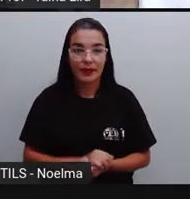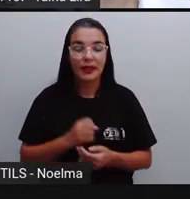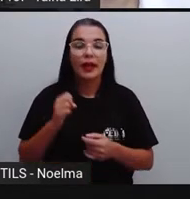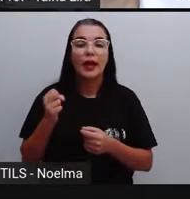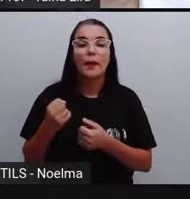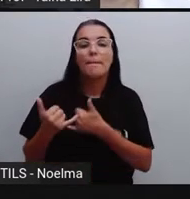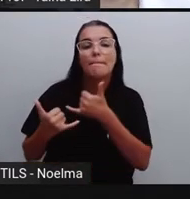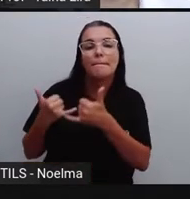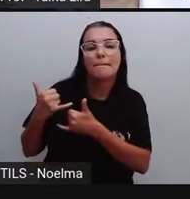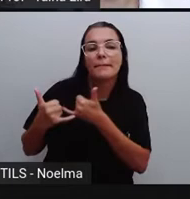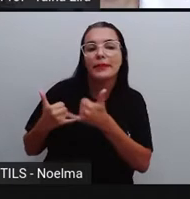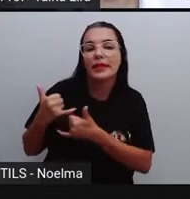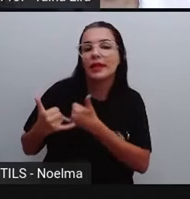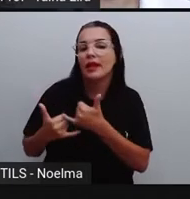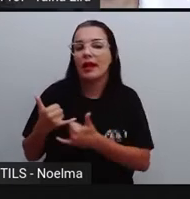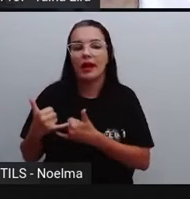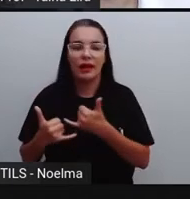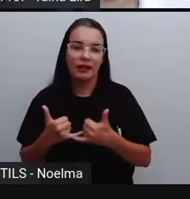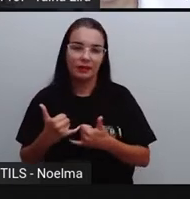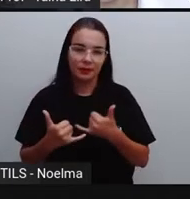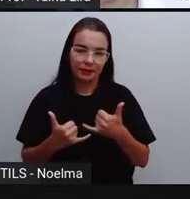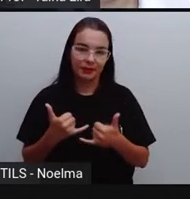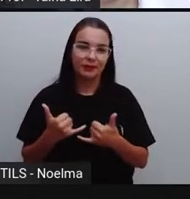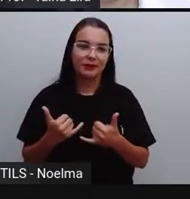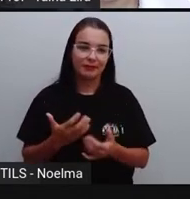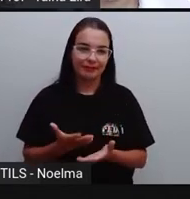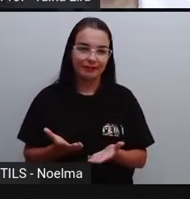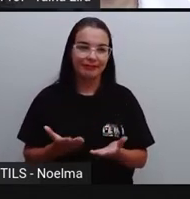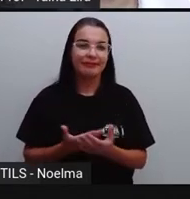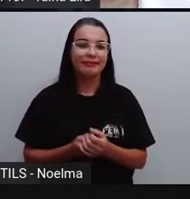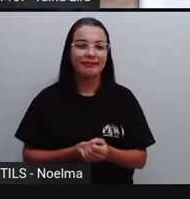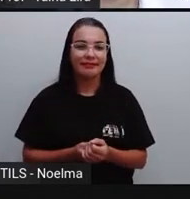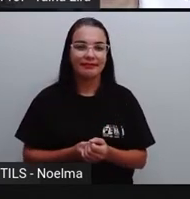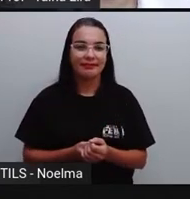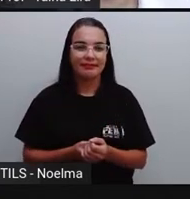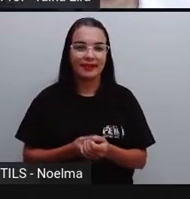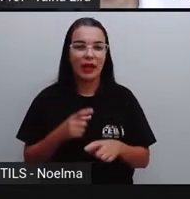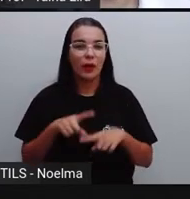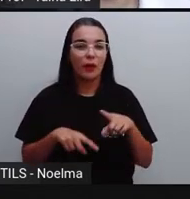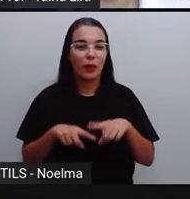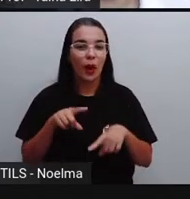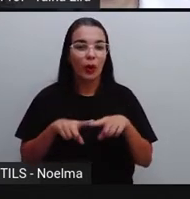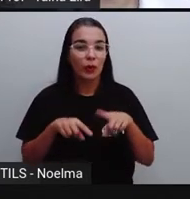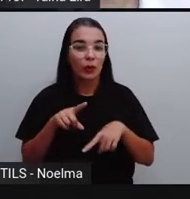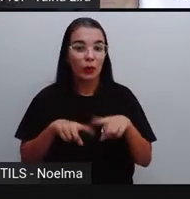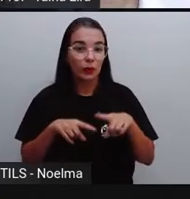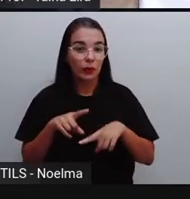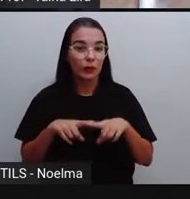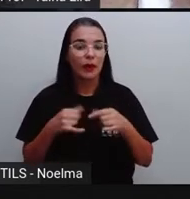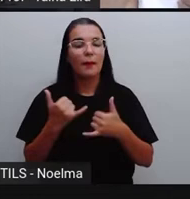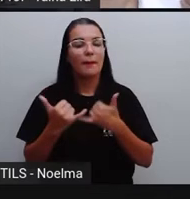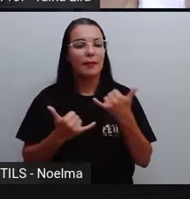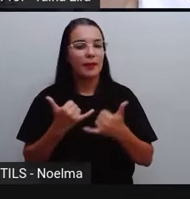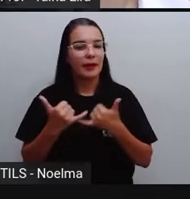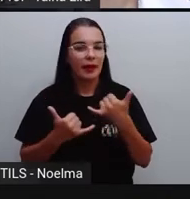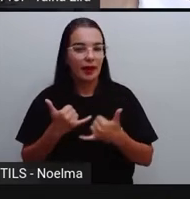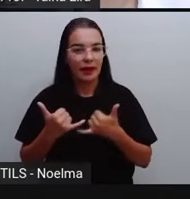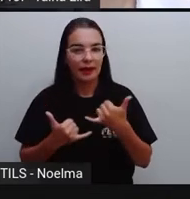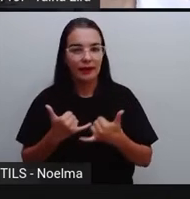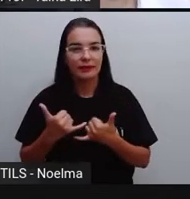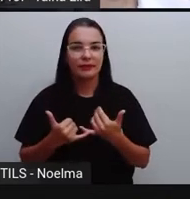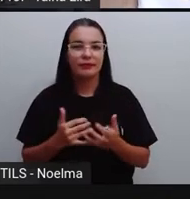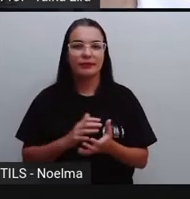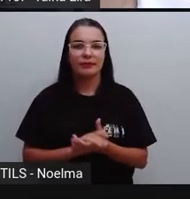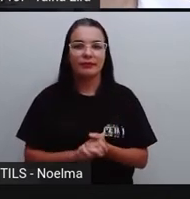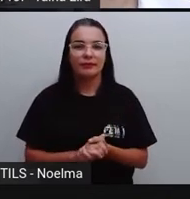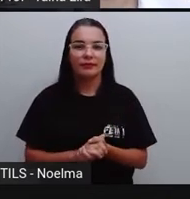né, um brinquedo, tá? Que é o Lego, certo? Então, ele vem